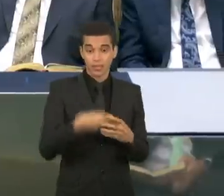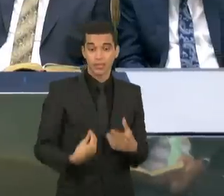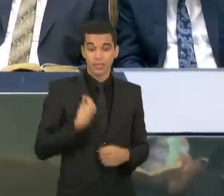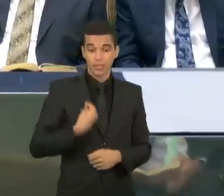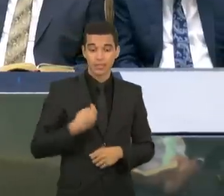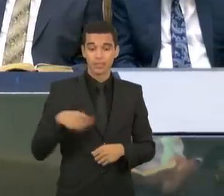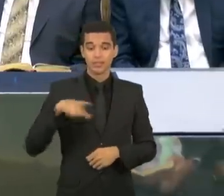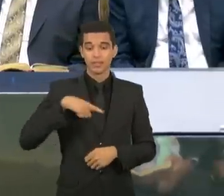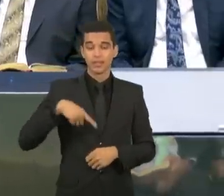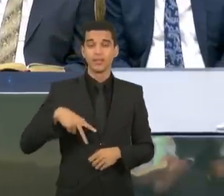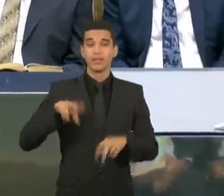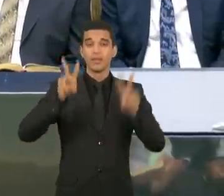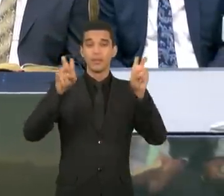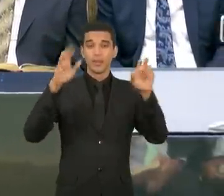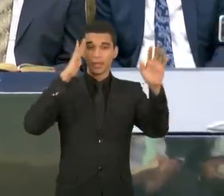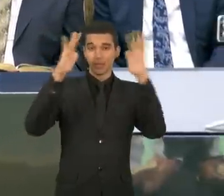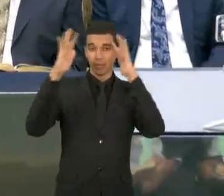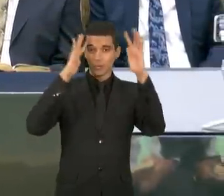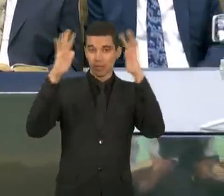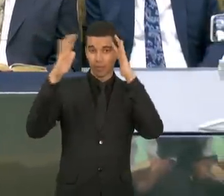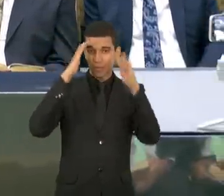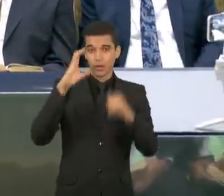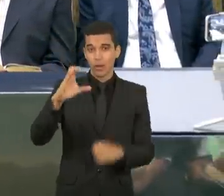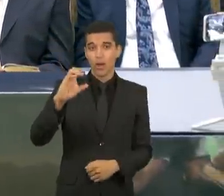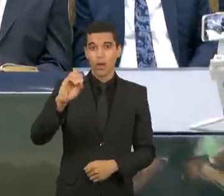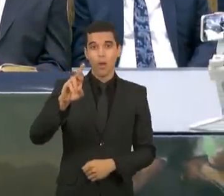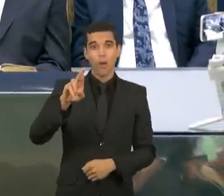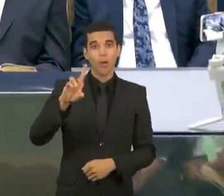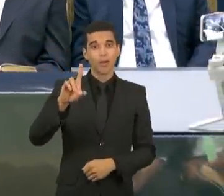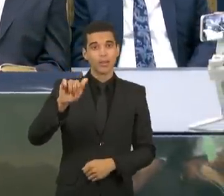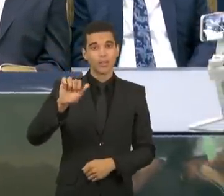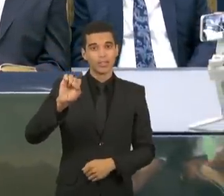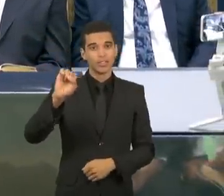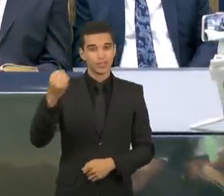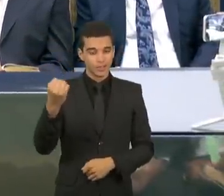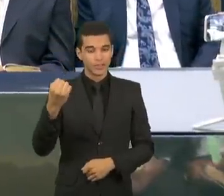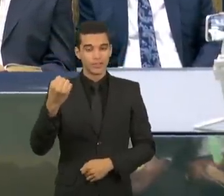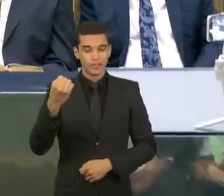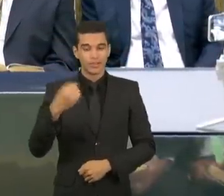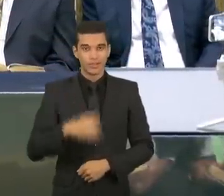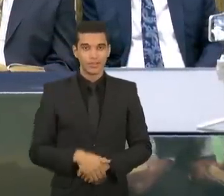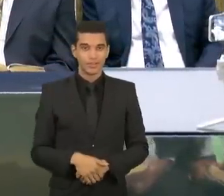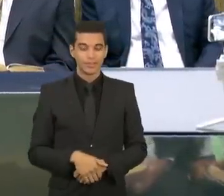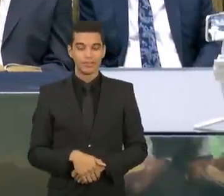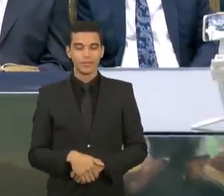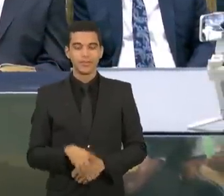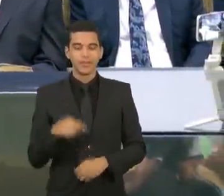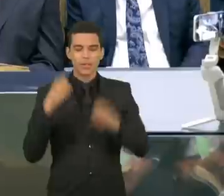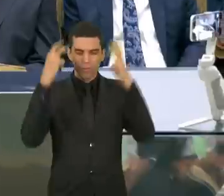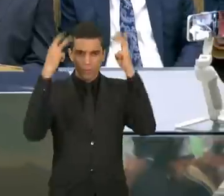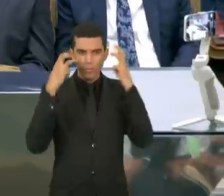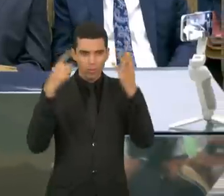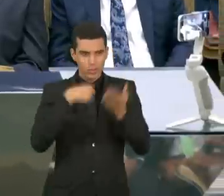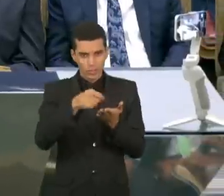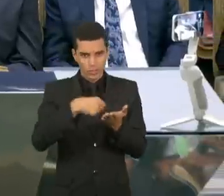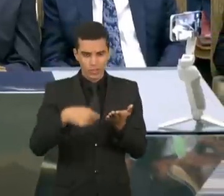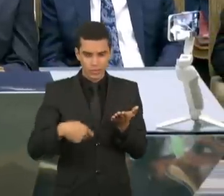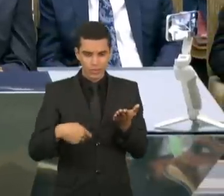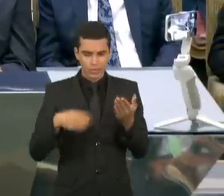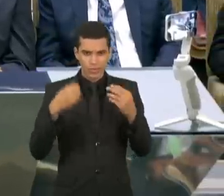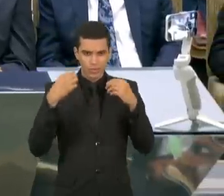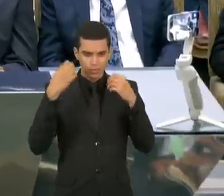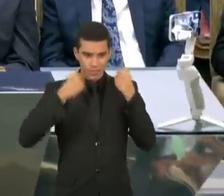mais do que elas. A teoria das cordas quis achar essa corda. Sabe quando foi que Moisés... Foi Moisés que escreveu esse salmo, não foi? Foi